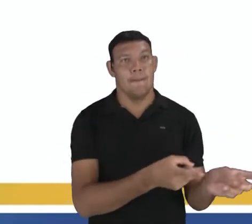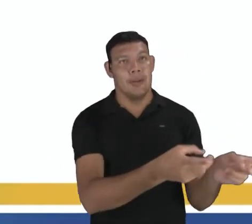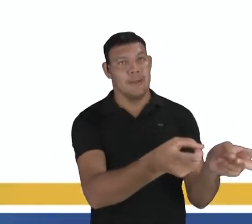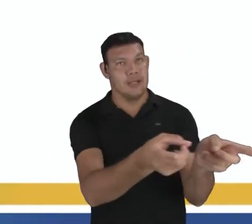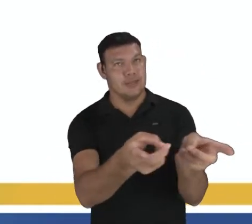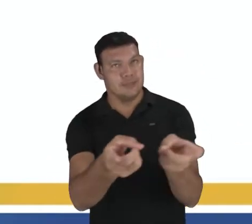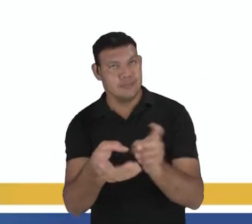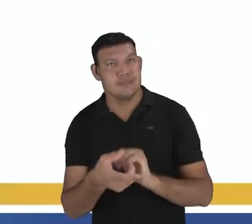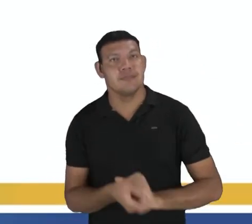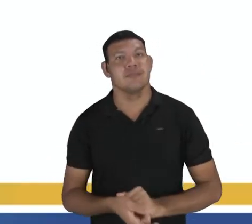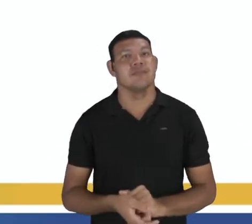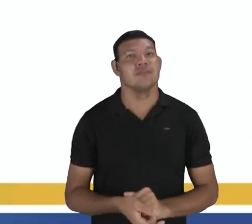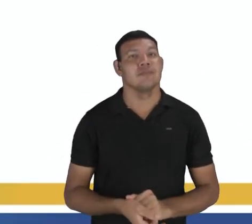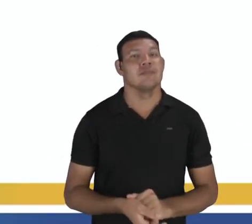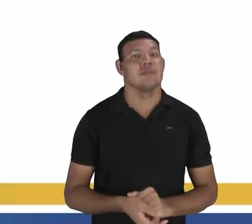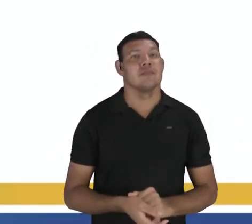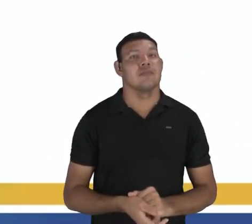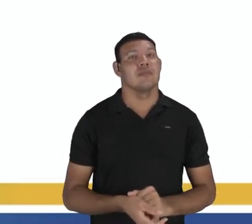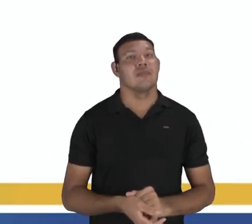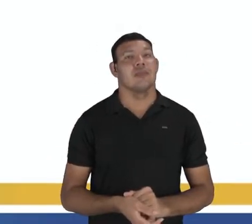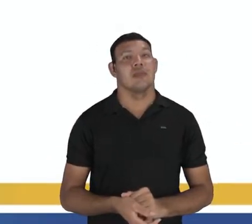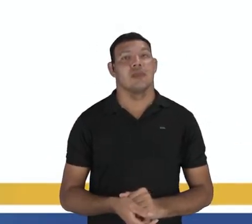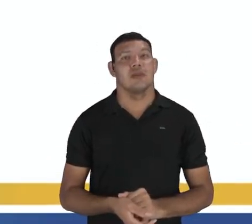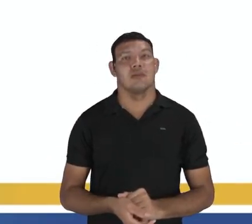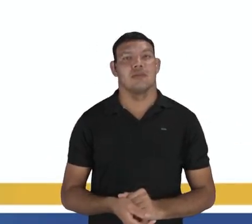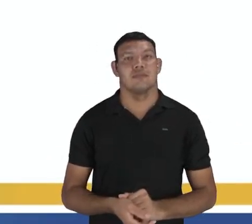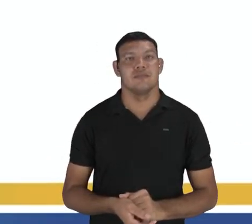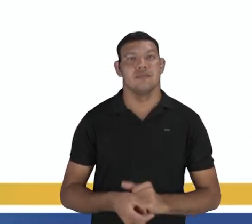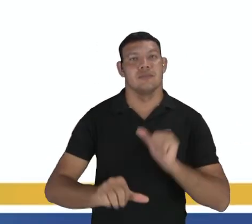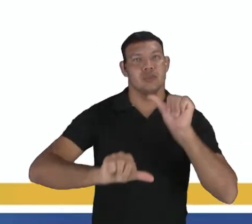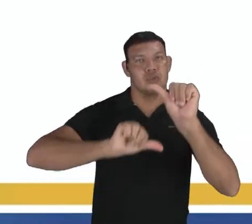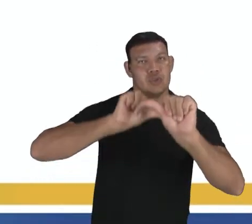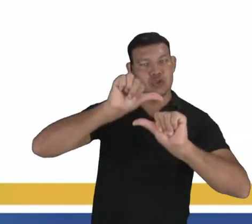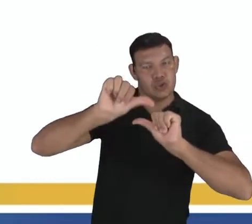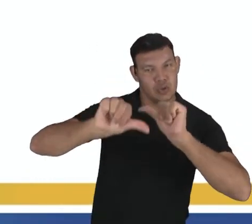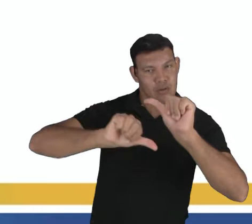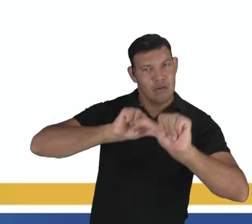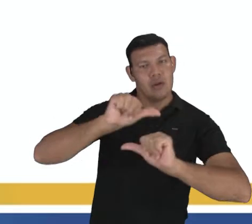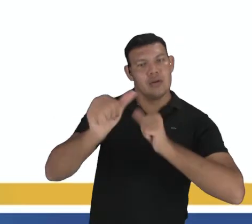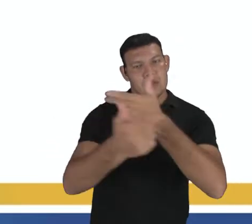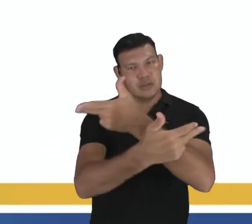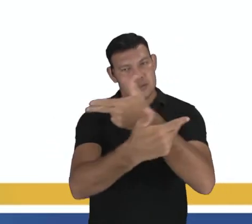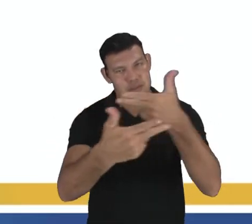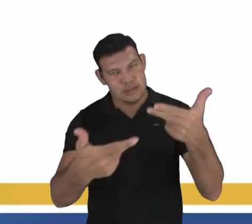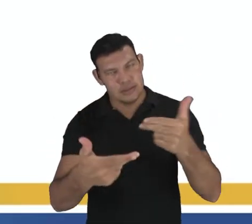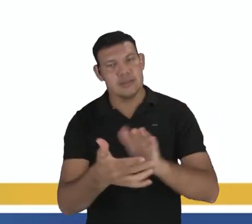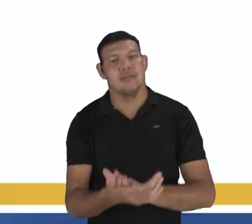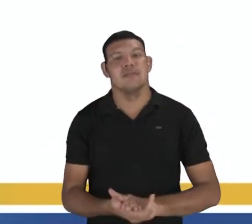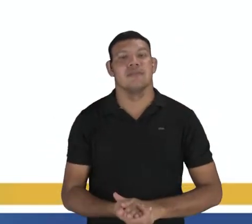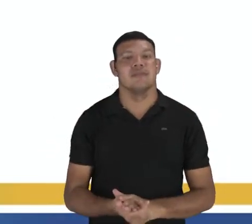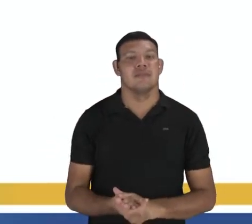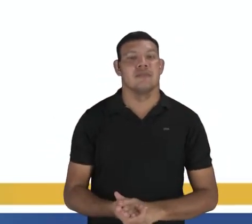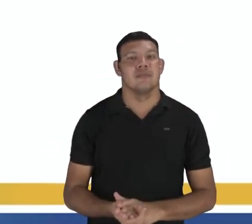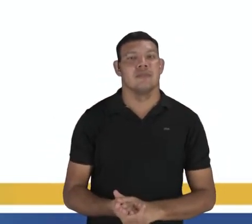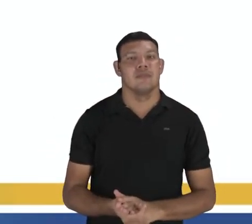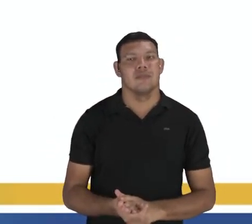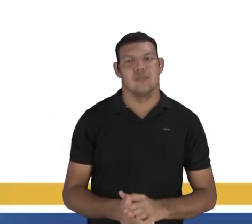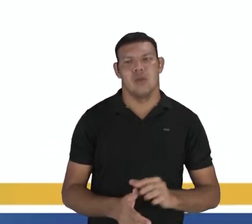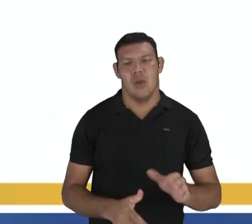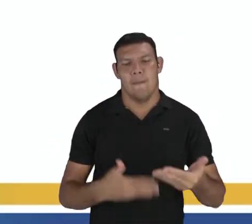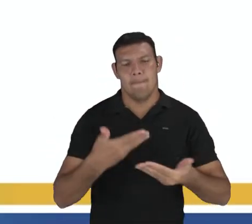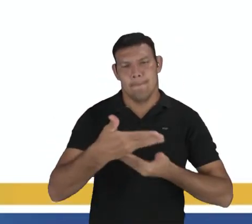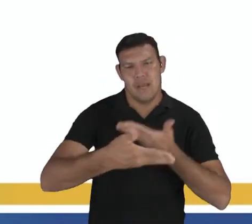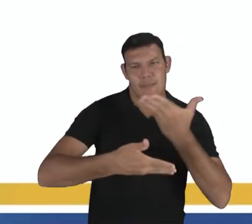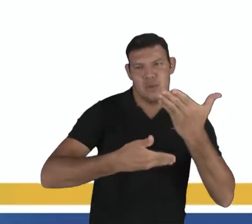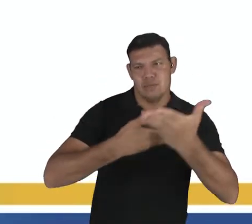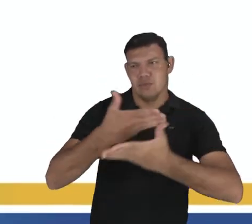então, aí o comércio estabelecido aí a partir, então, das trocas, né? A gente vai ter esse intercâmbio com outros povos, né?